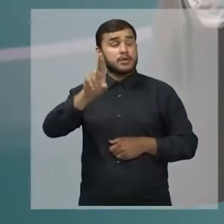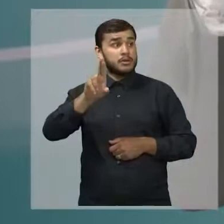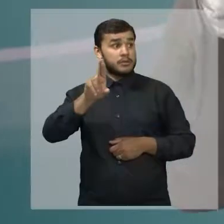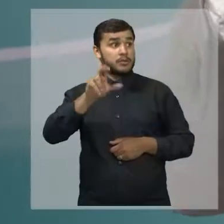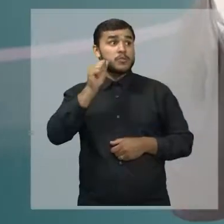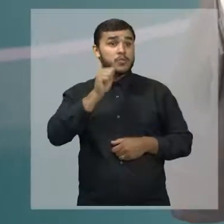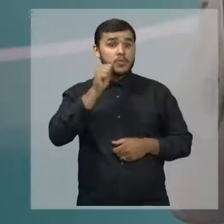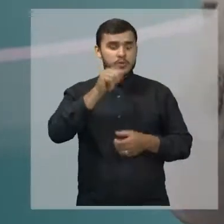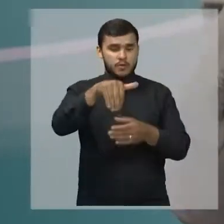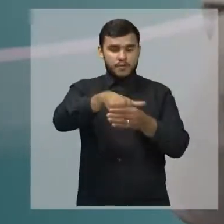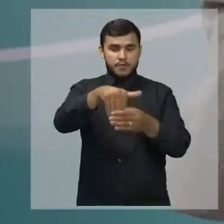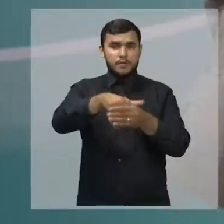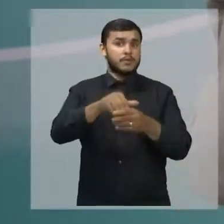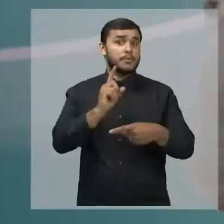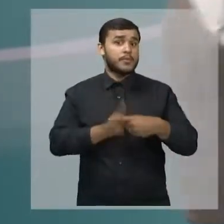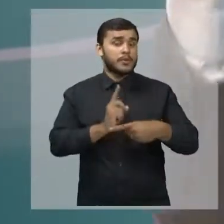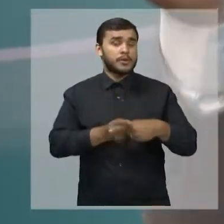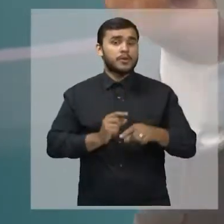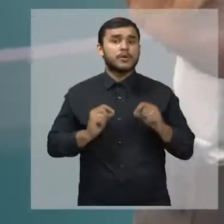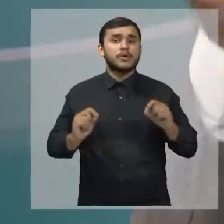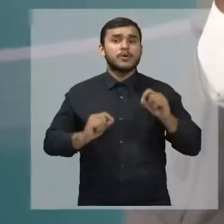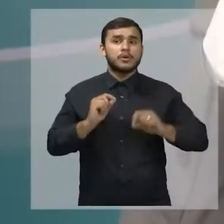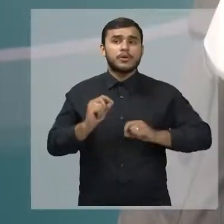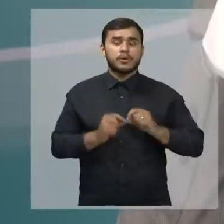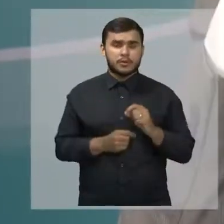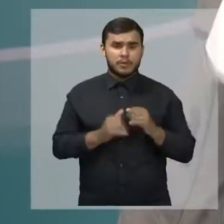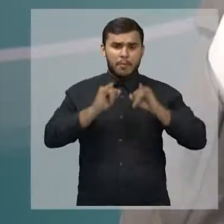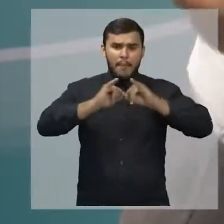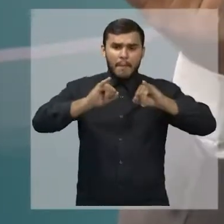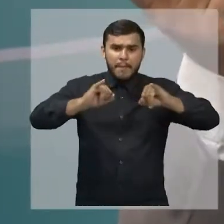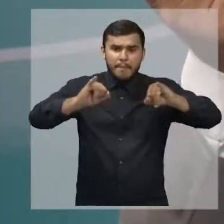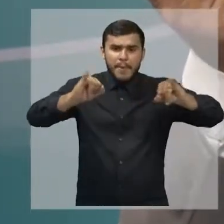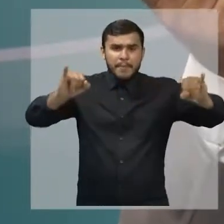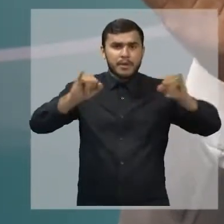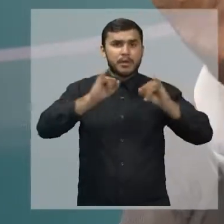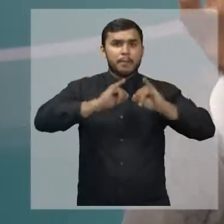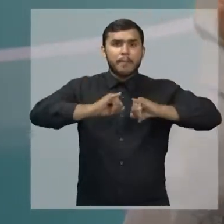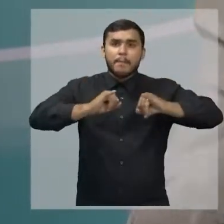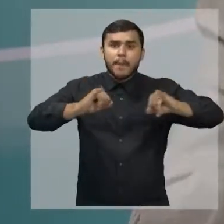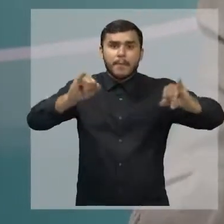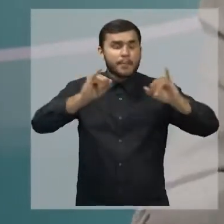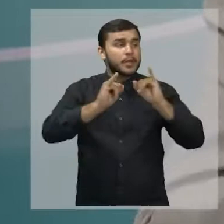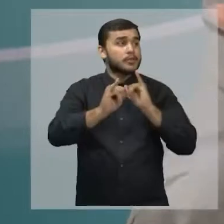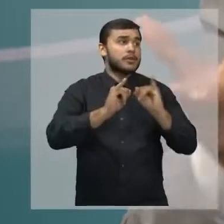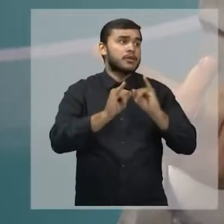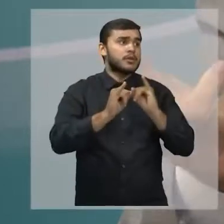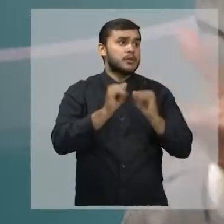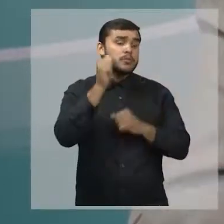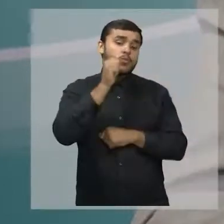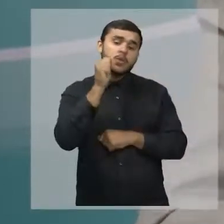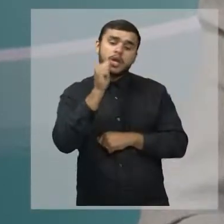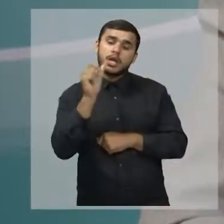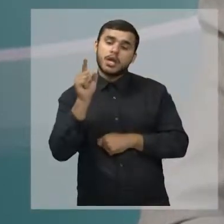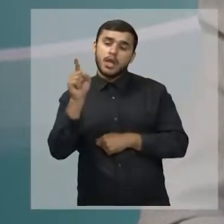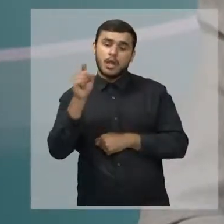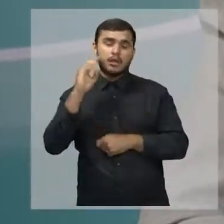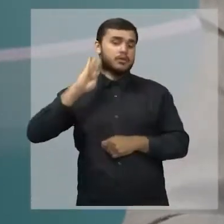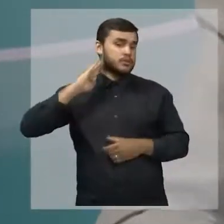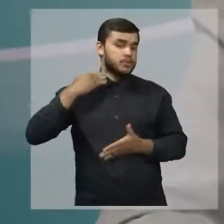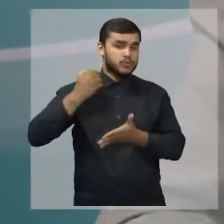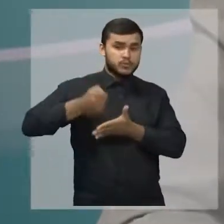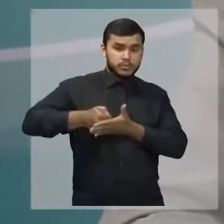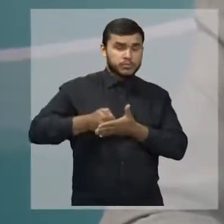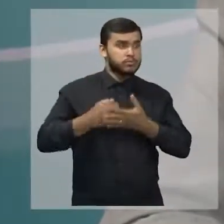número 1 de notícia na internet no dia seguinte ao voto por conta das milícias virtuais.